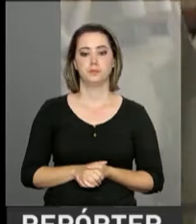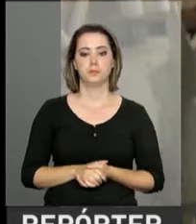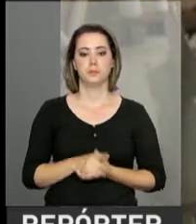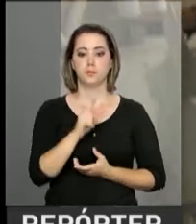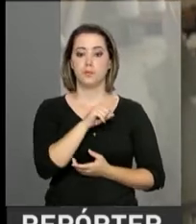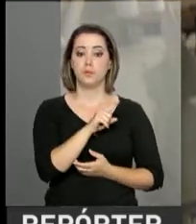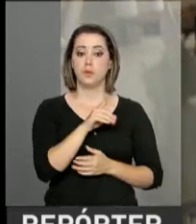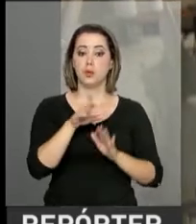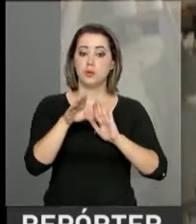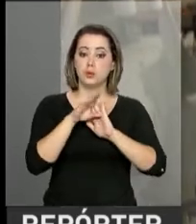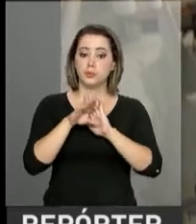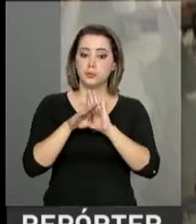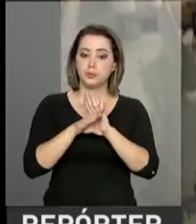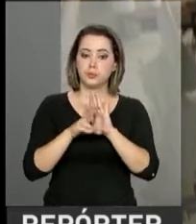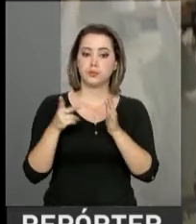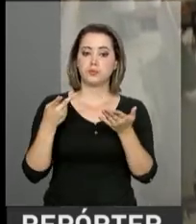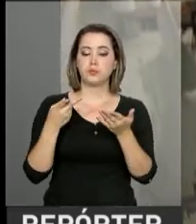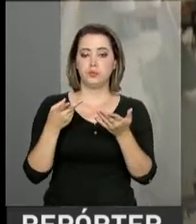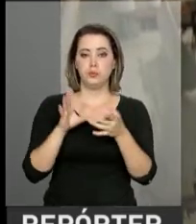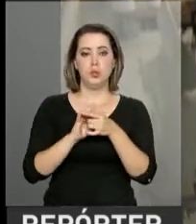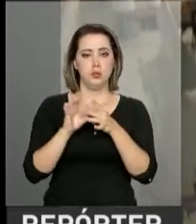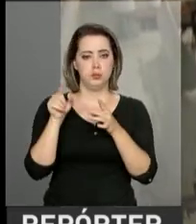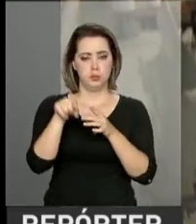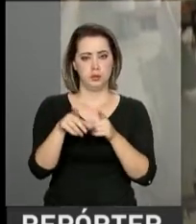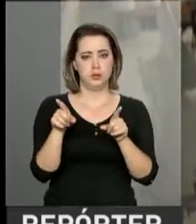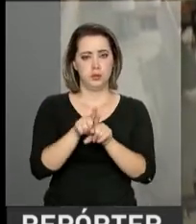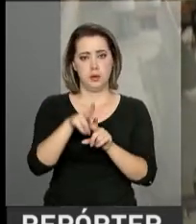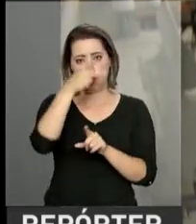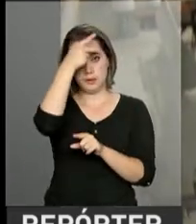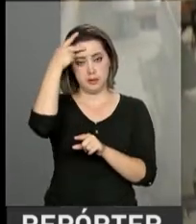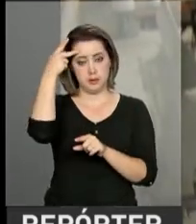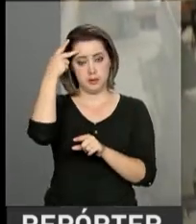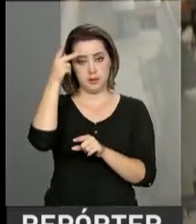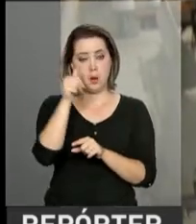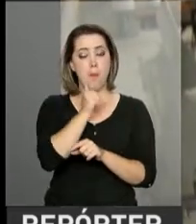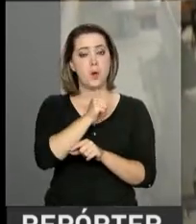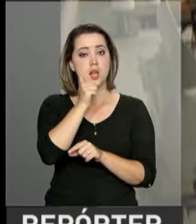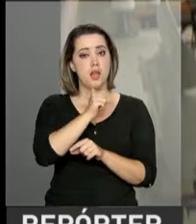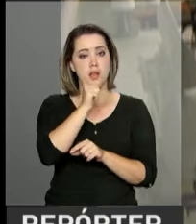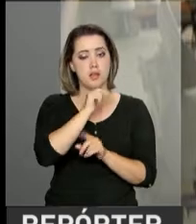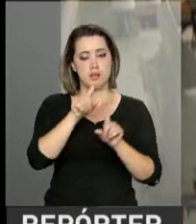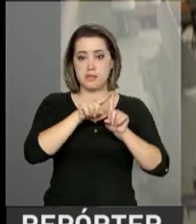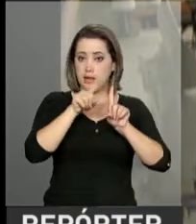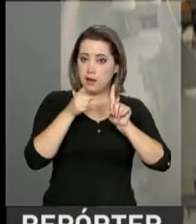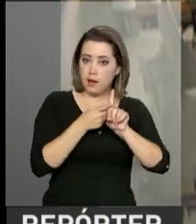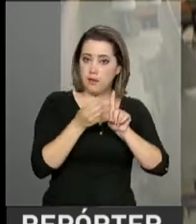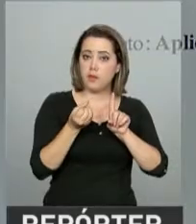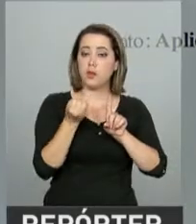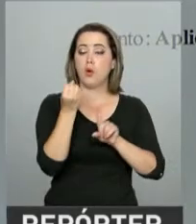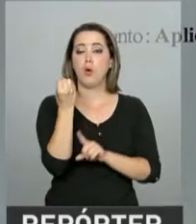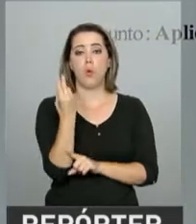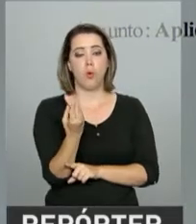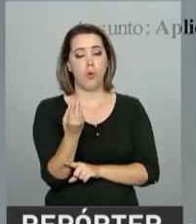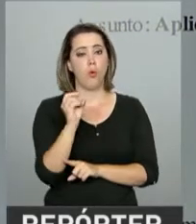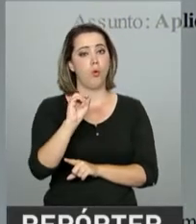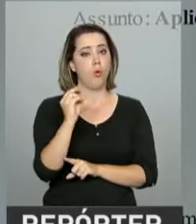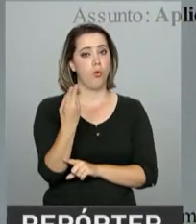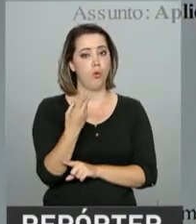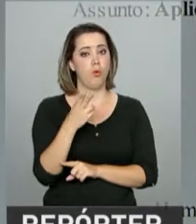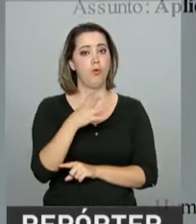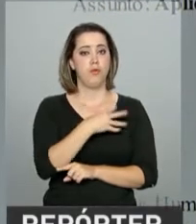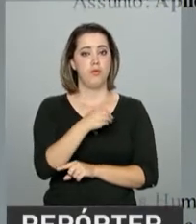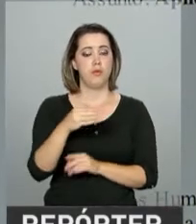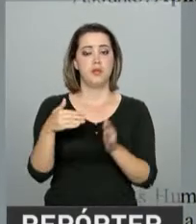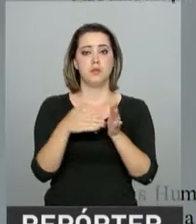a medida valeria para as mulheres aprisionadas que sejam gestantes ou com filhos de até 12 anos na última terça-feira